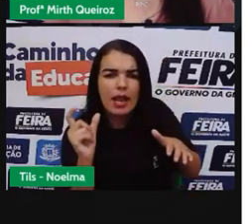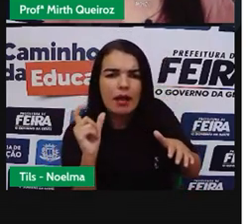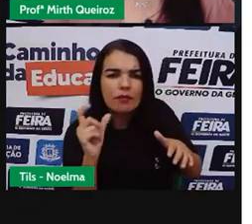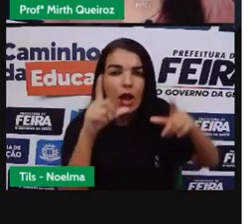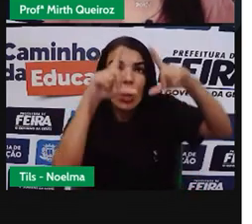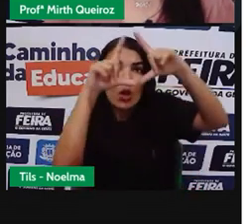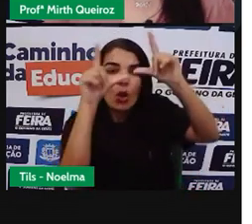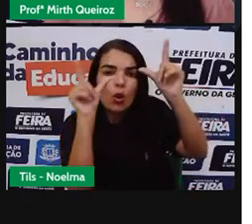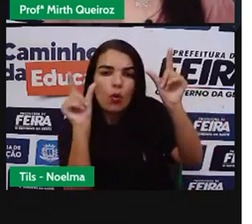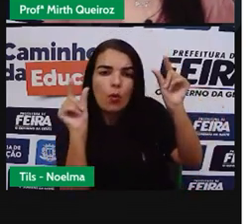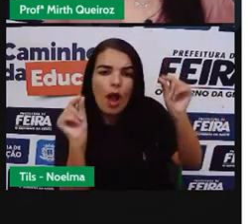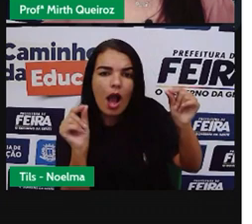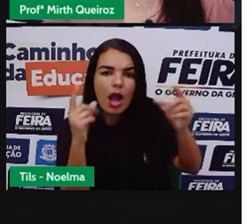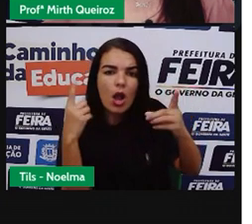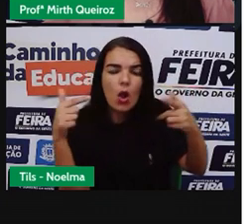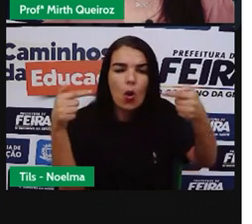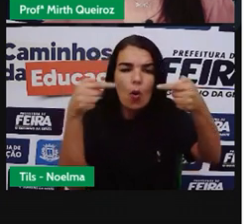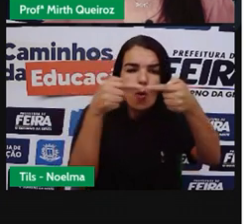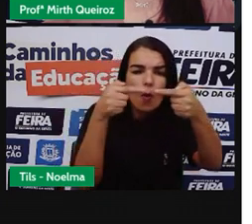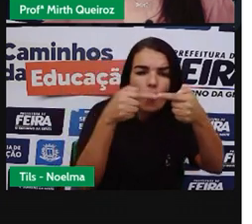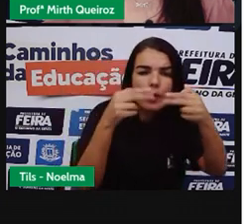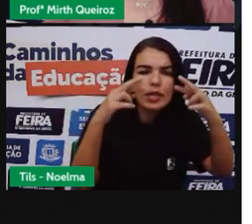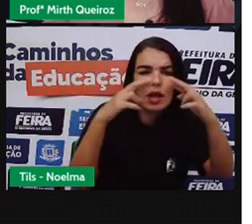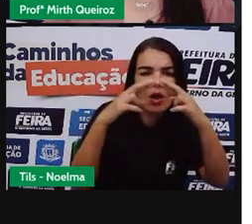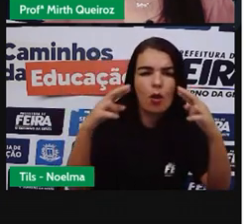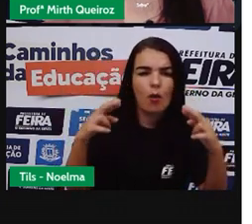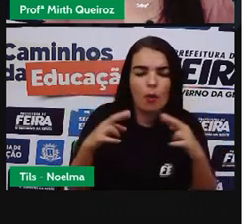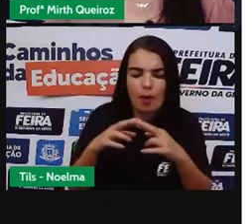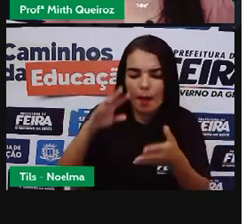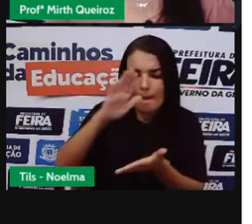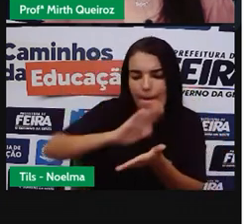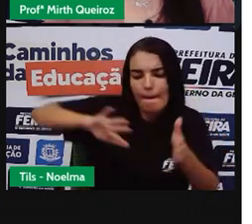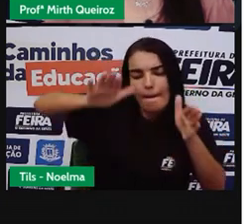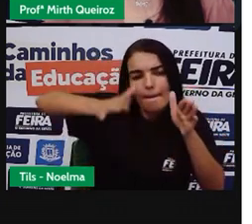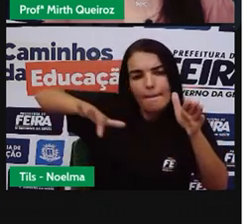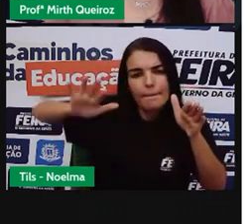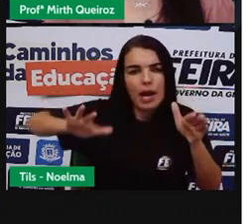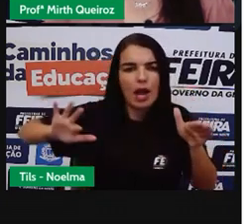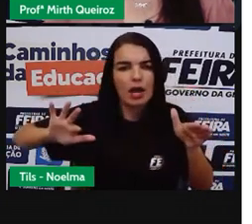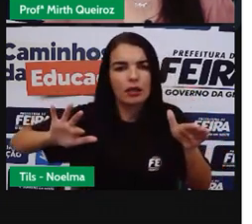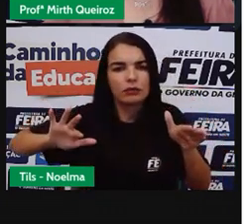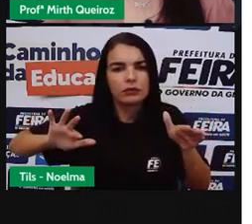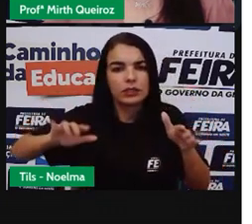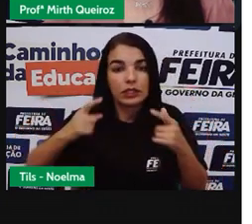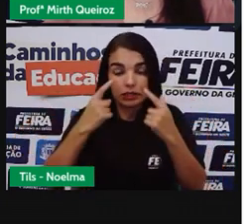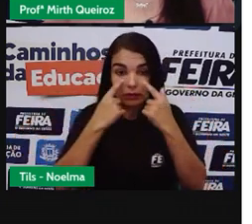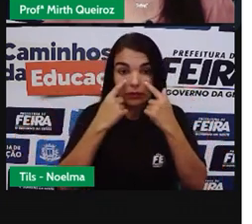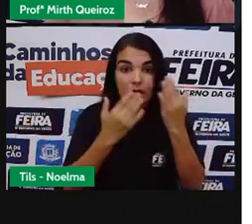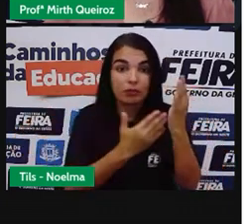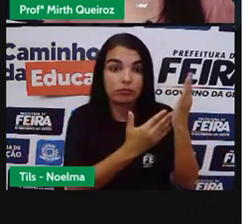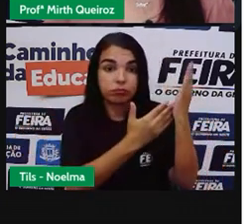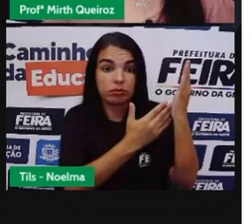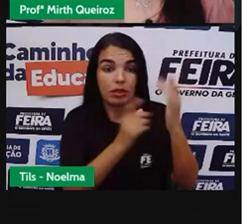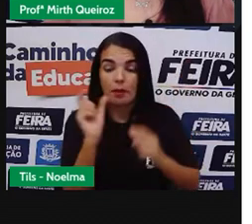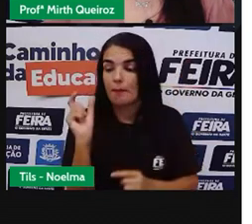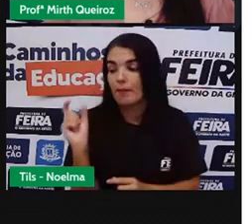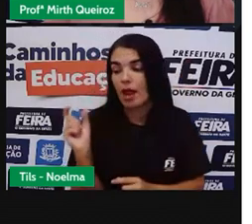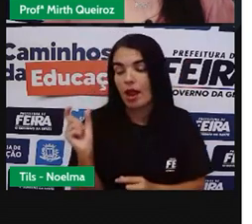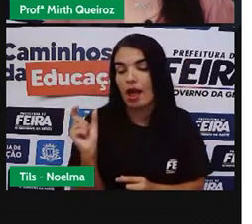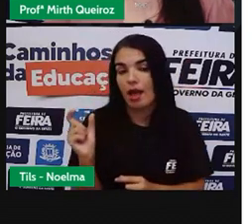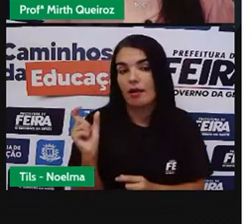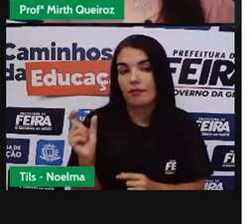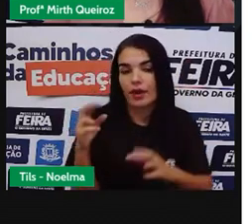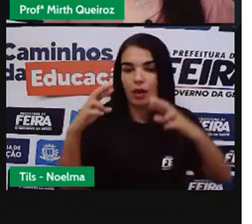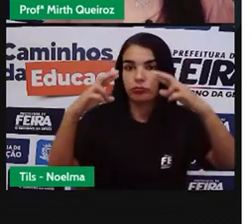viadante vai rimar com errante, né? O que que é rima? Na rima,